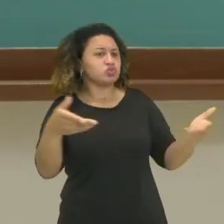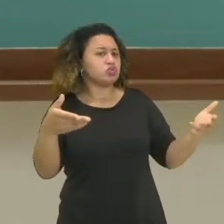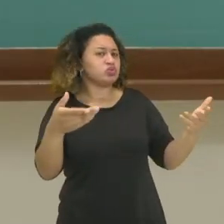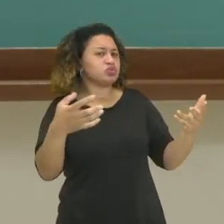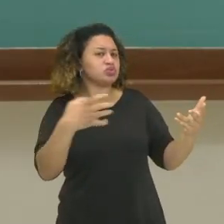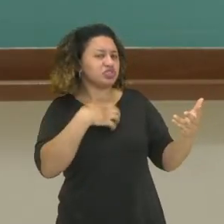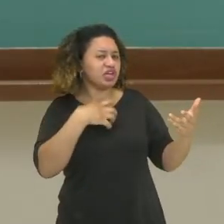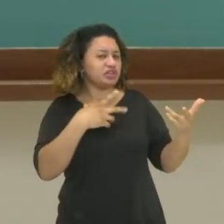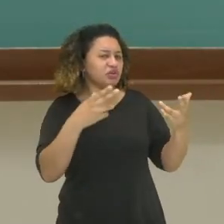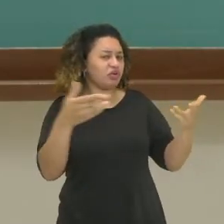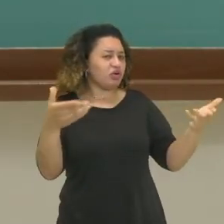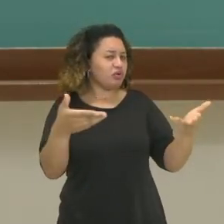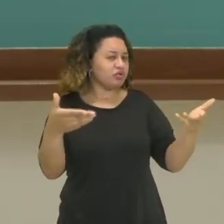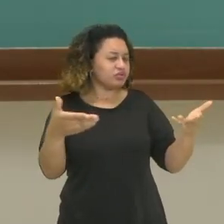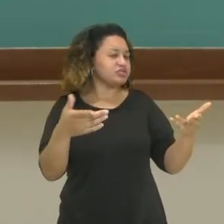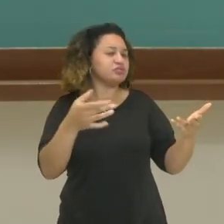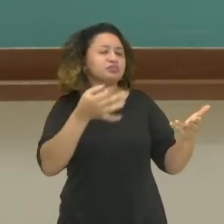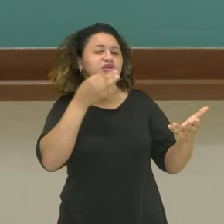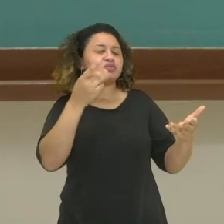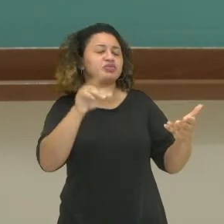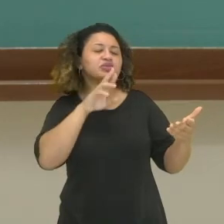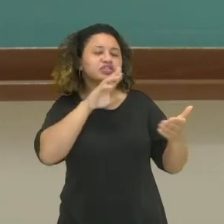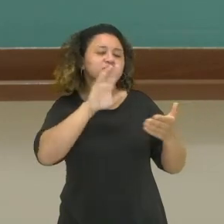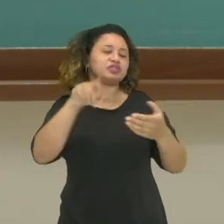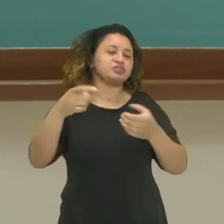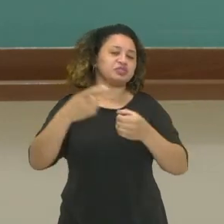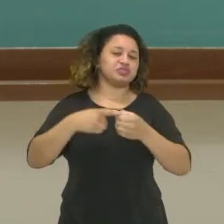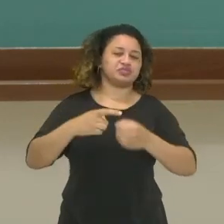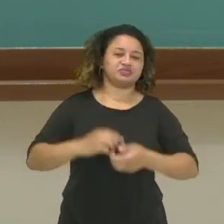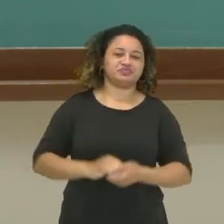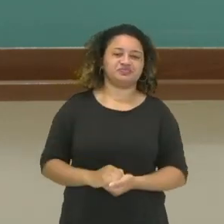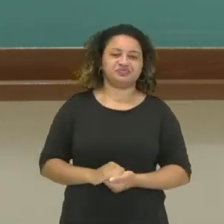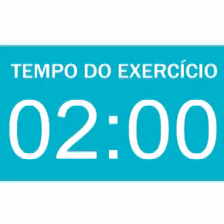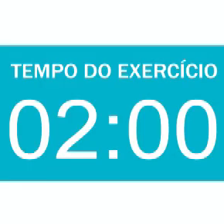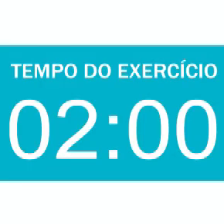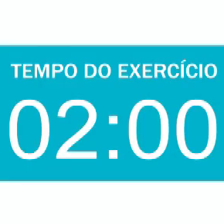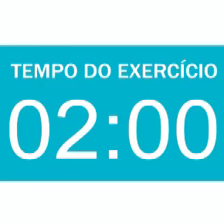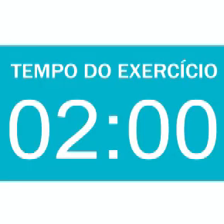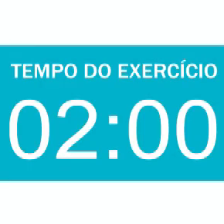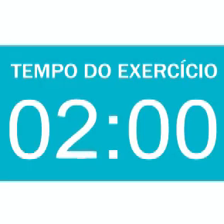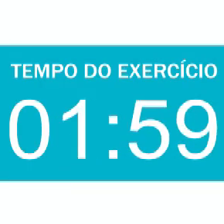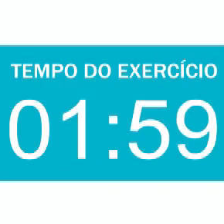você acha? Faz aí, te aguardo aqui.